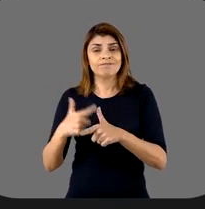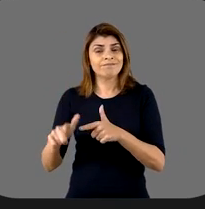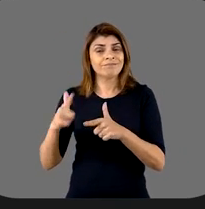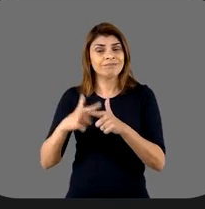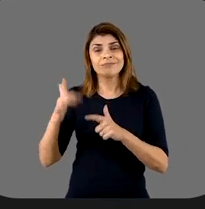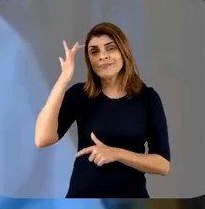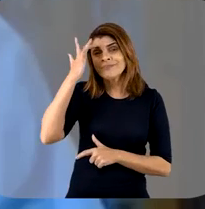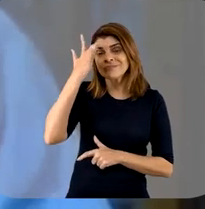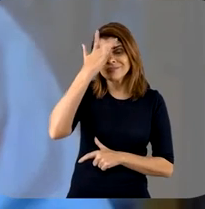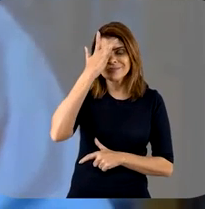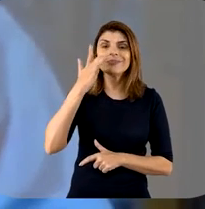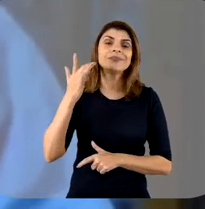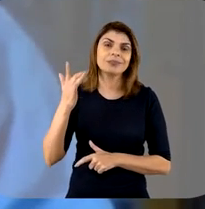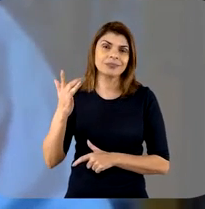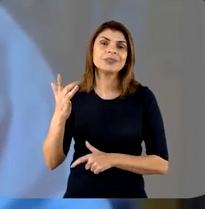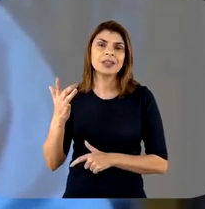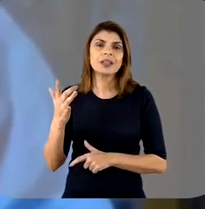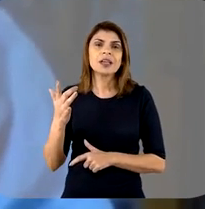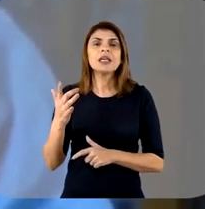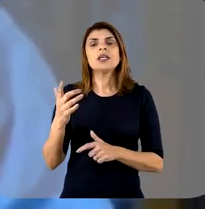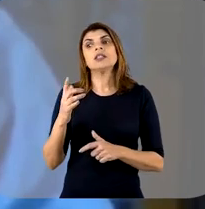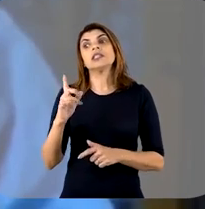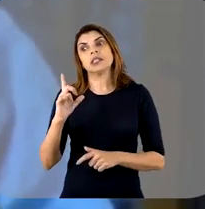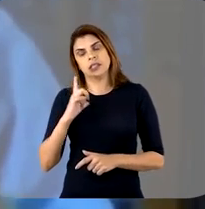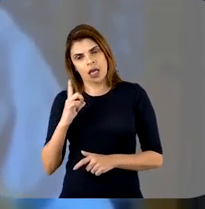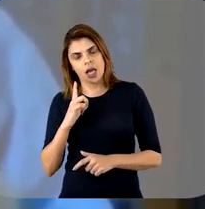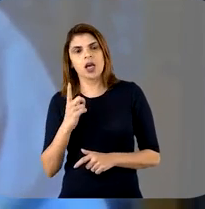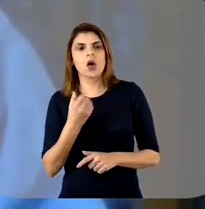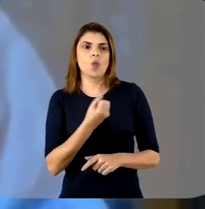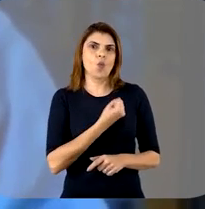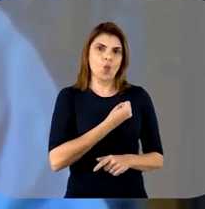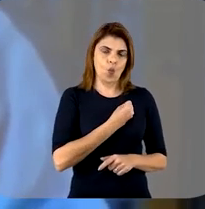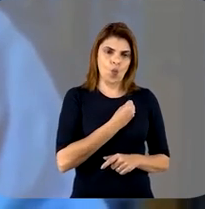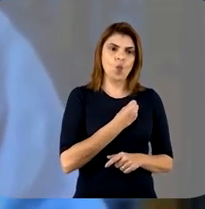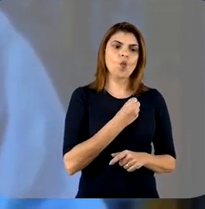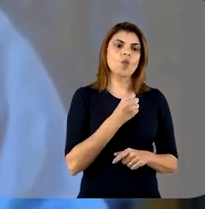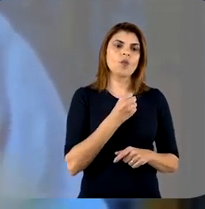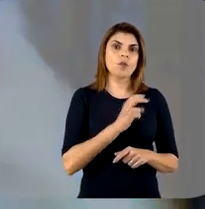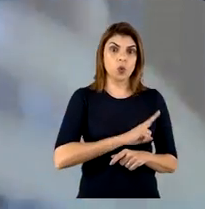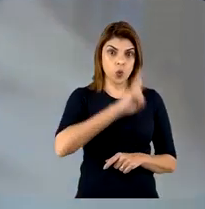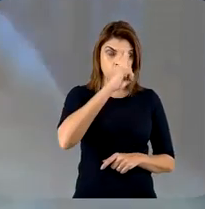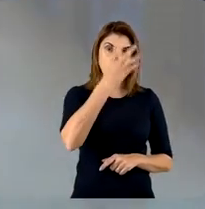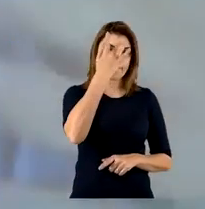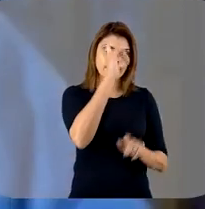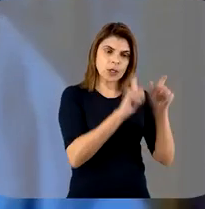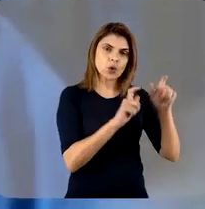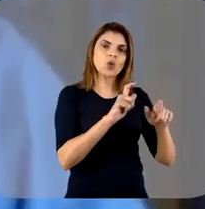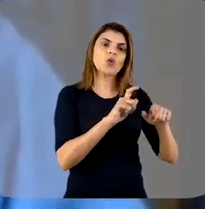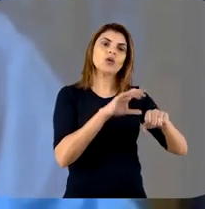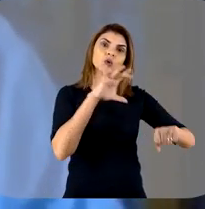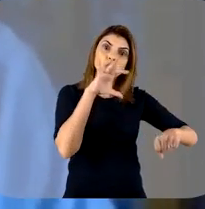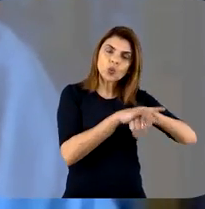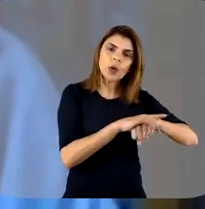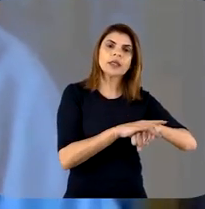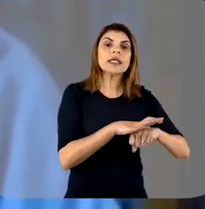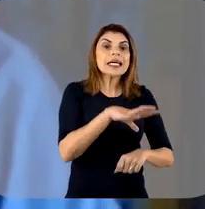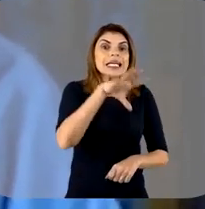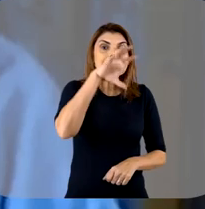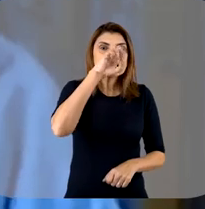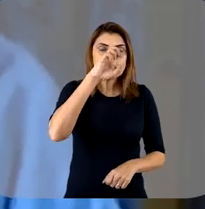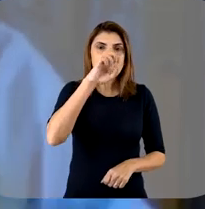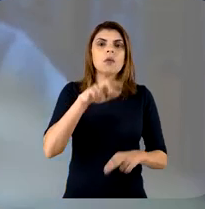né, apesar de nós termos uma doença respiratória, né, que é uma doença que se